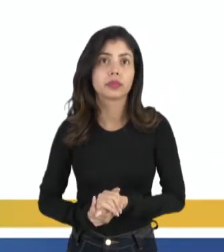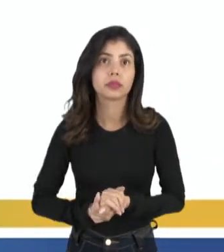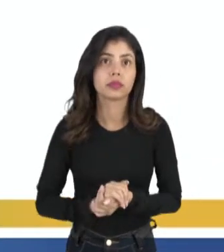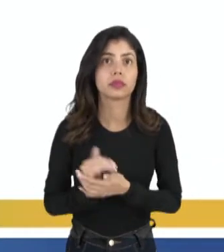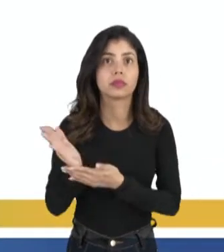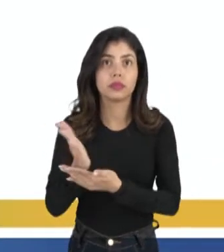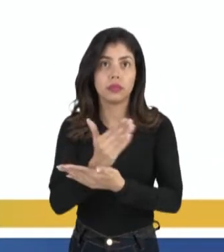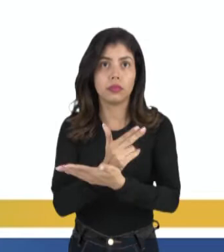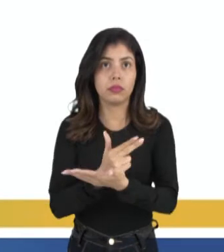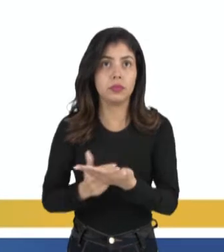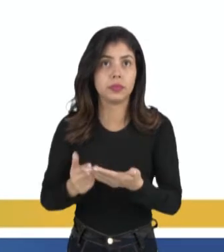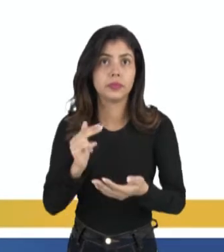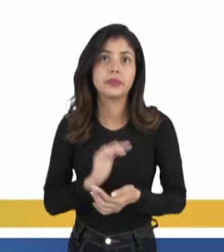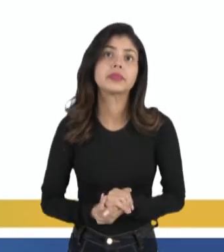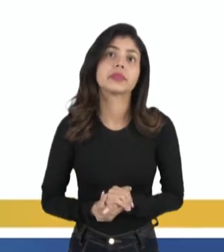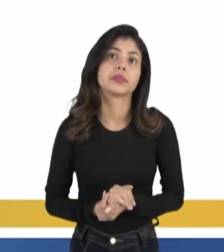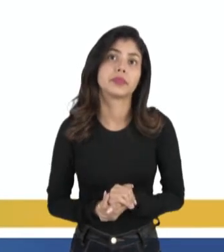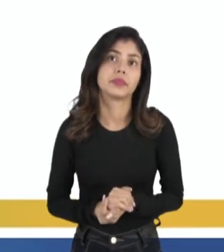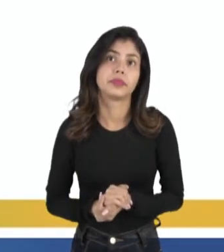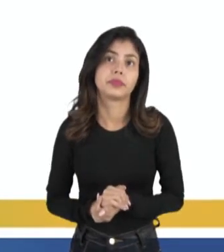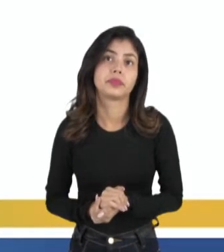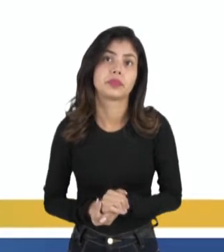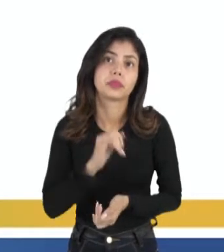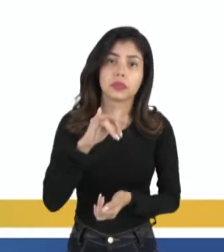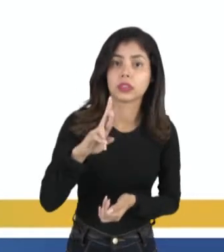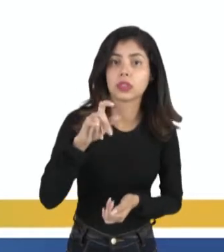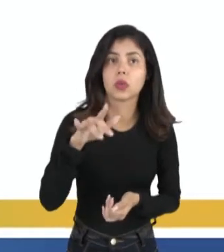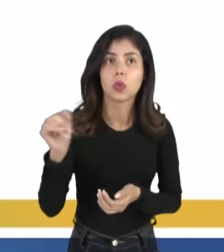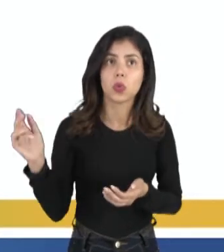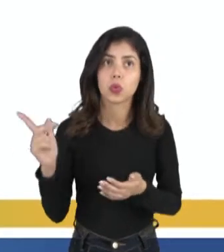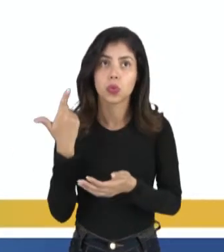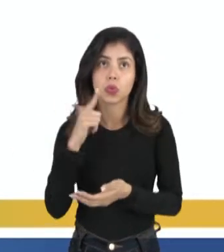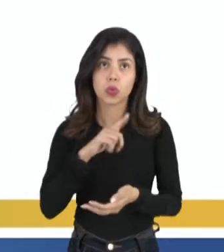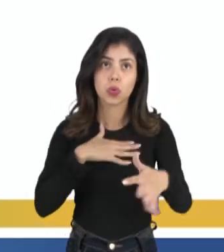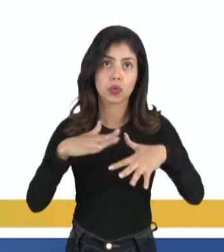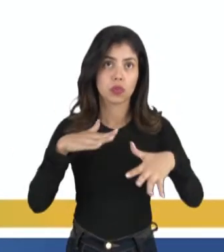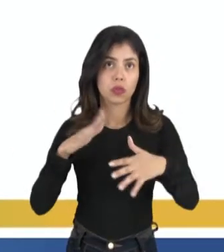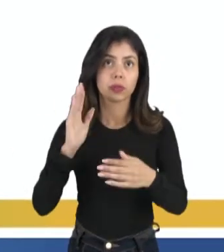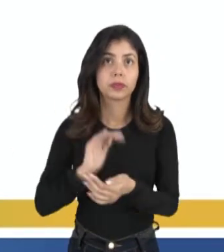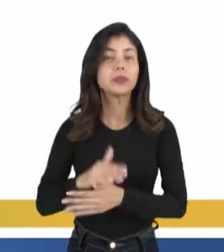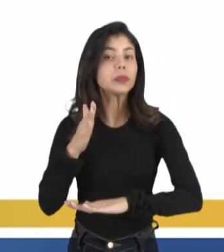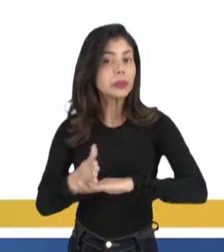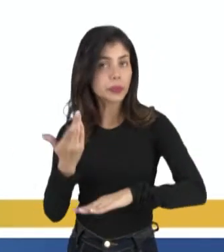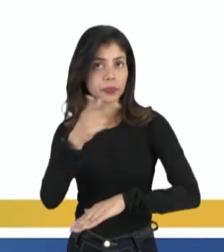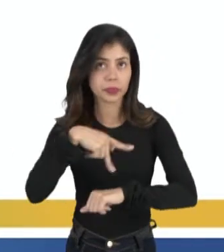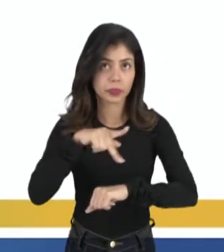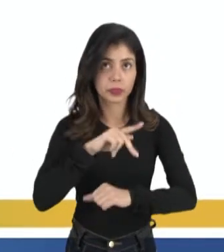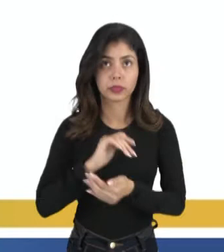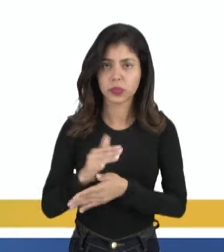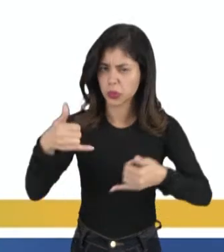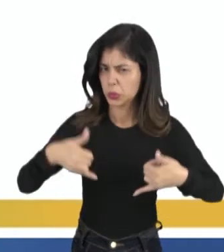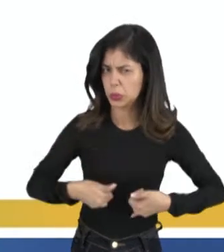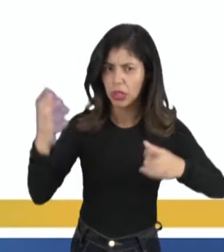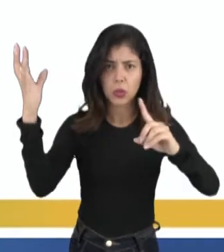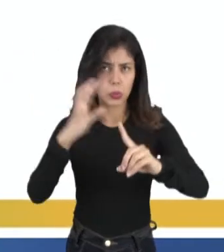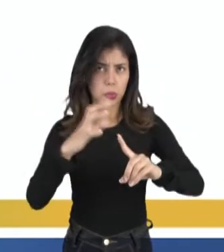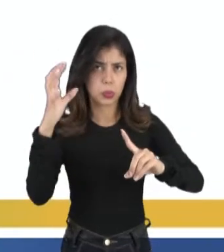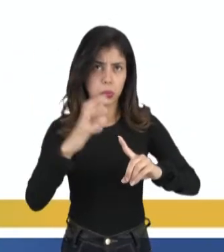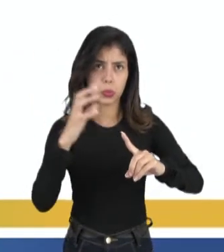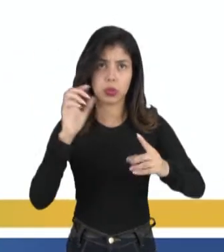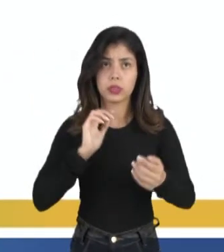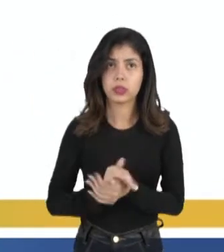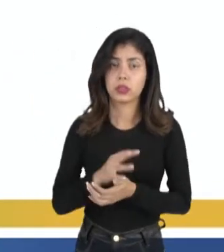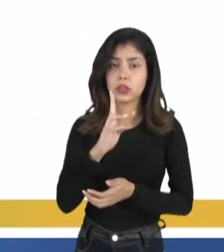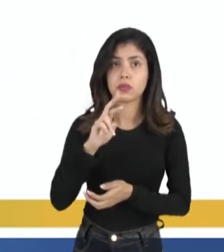ideais da Semana de Arte Moderna que inauguraram o movimento modernista no país é tão grande